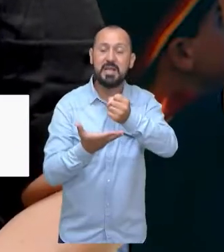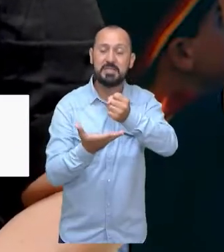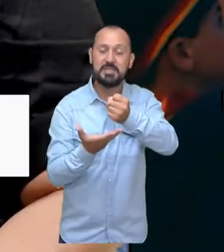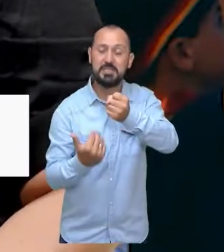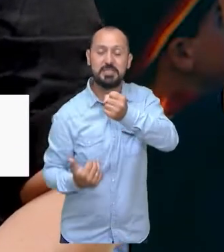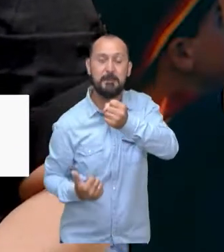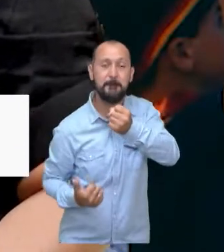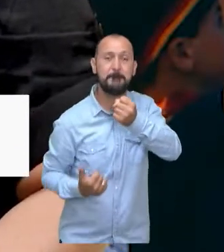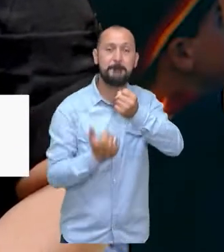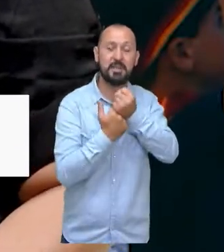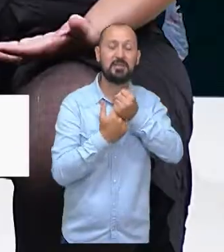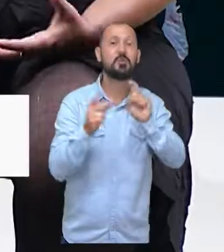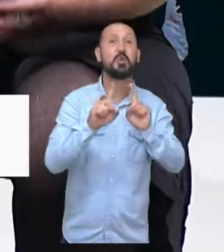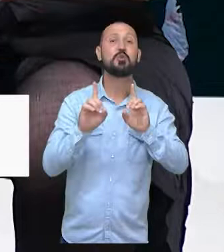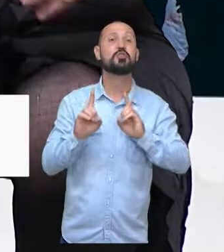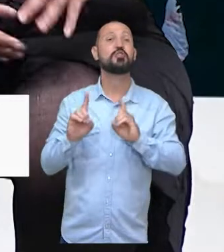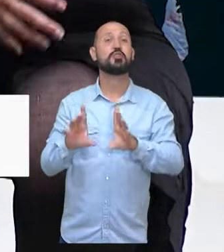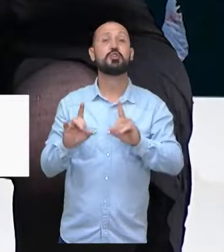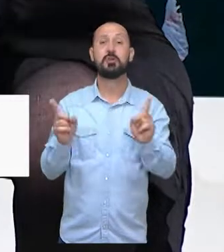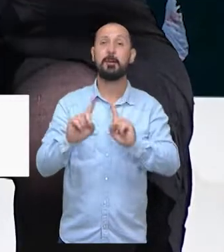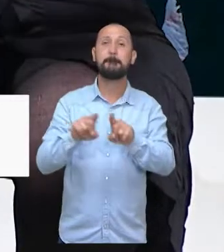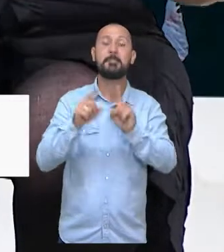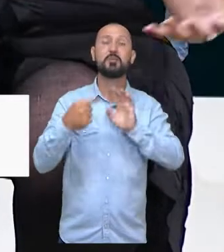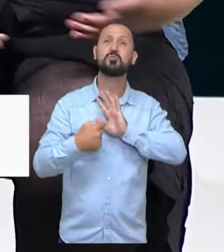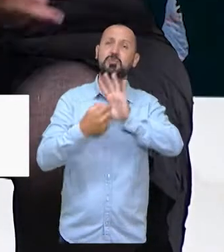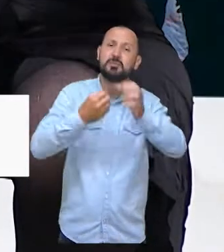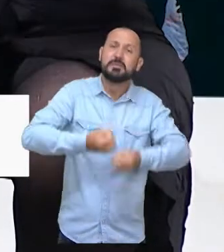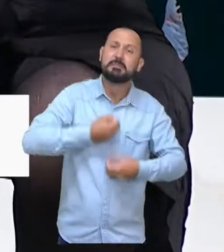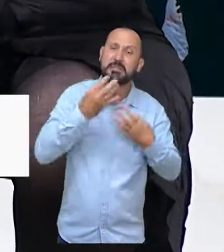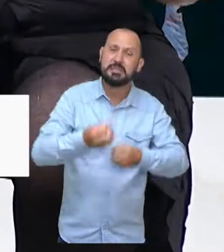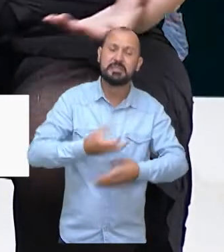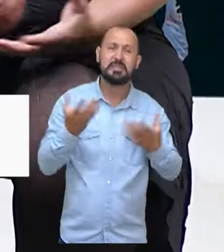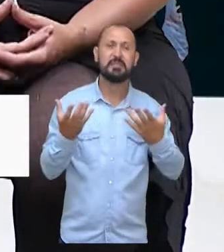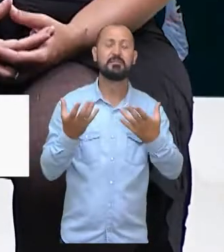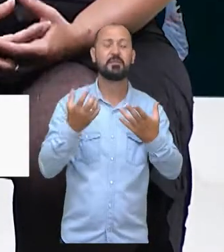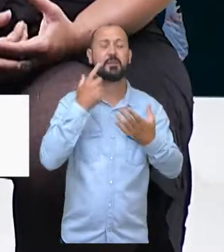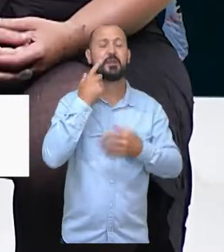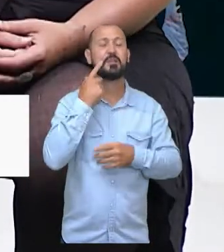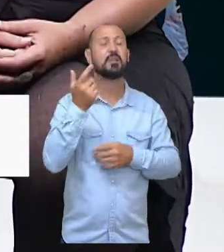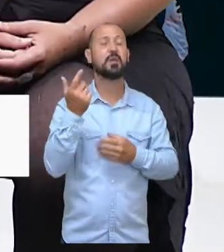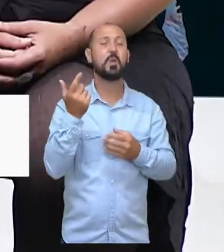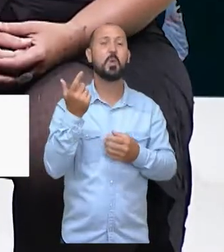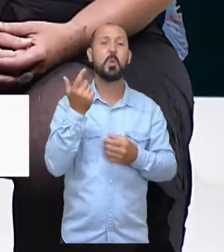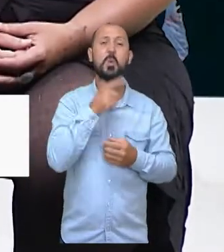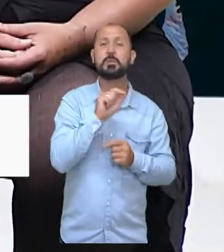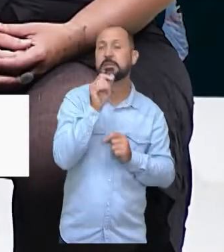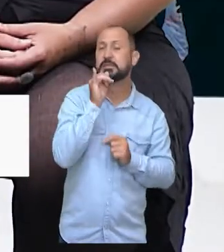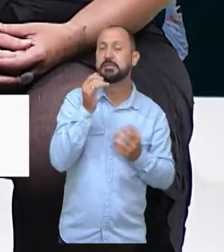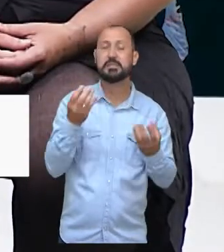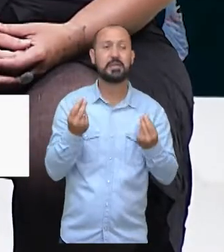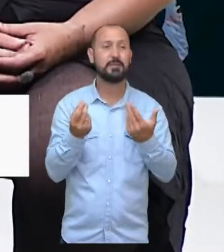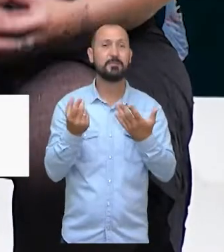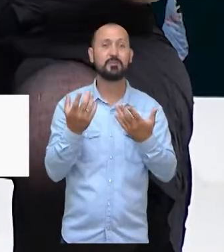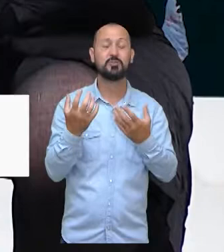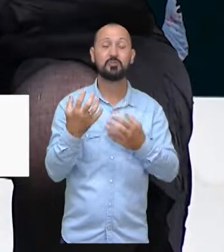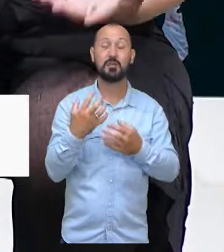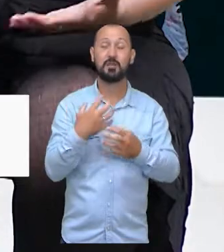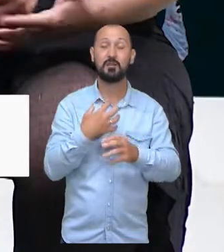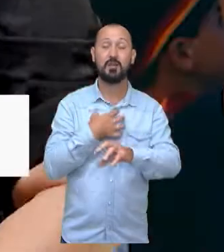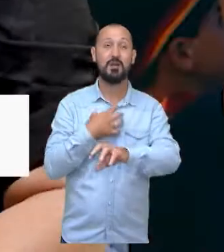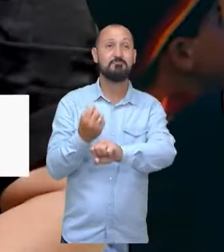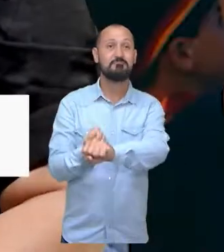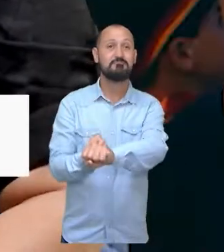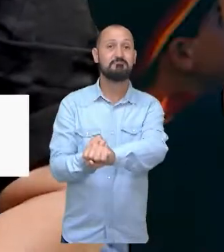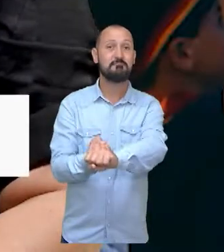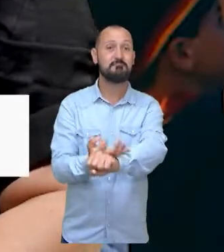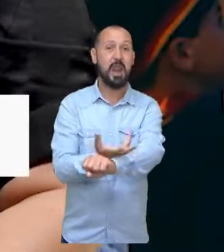não de uma forma didática, mas sim de uma forma mais expressiva, uma forma que chega ali de uma forma mais